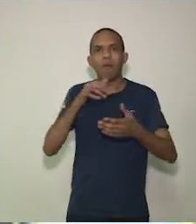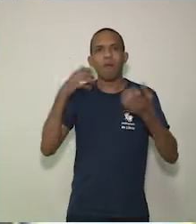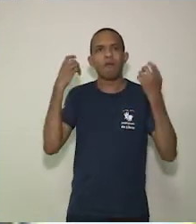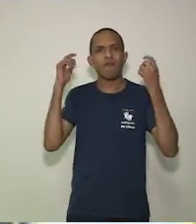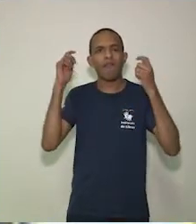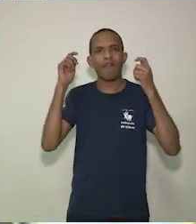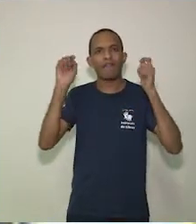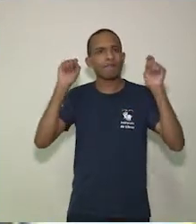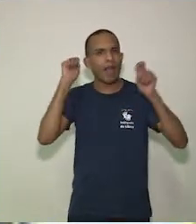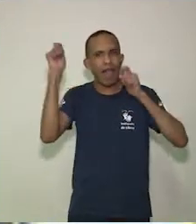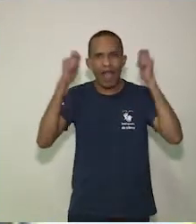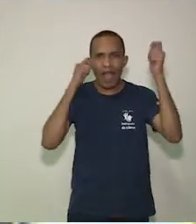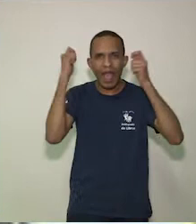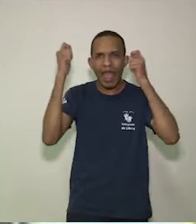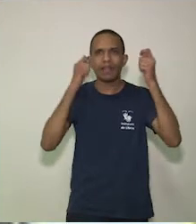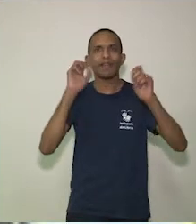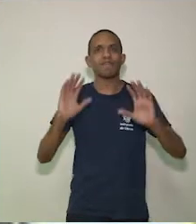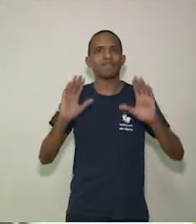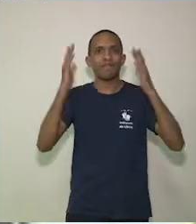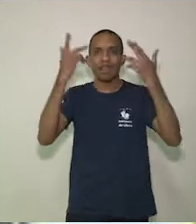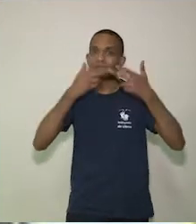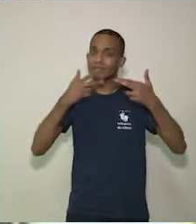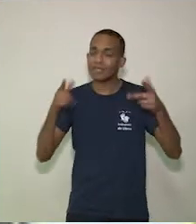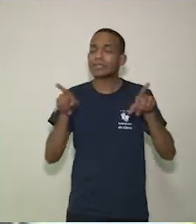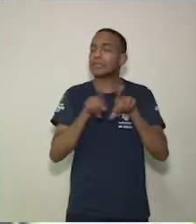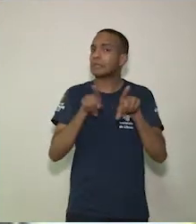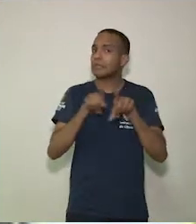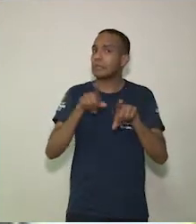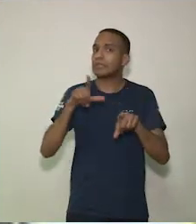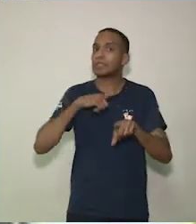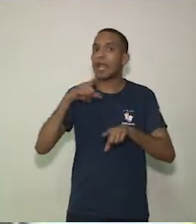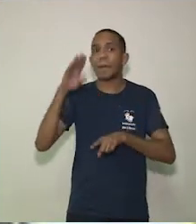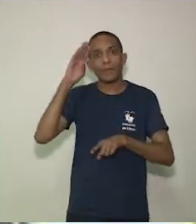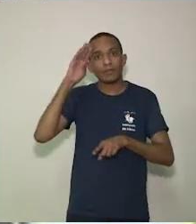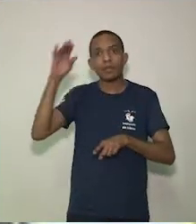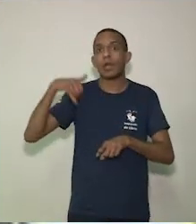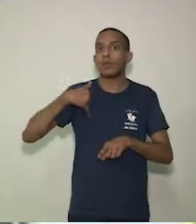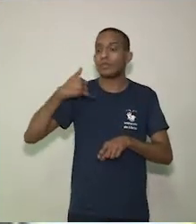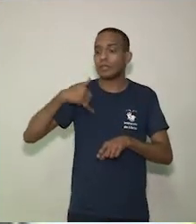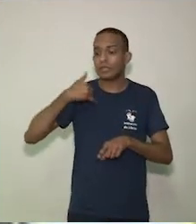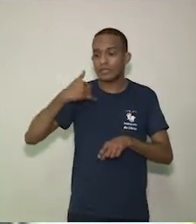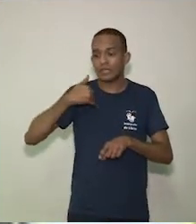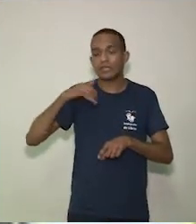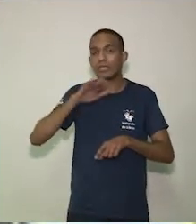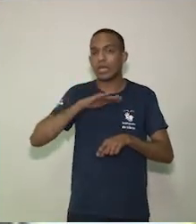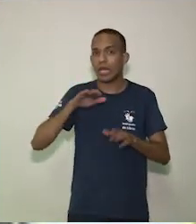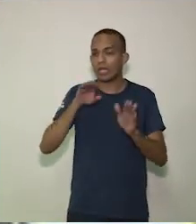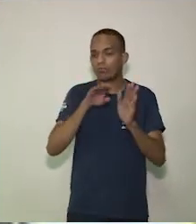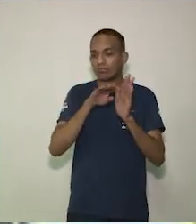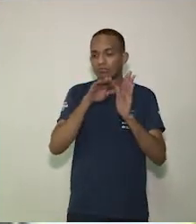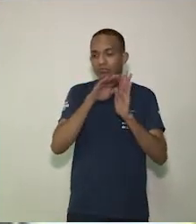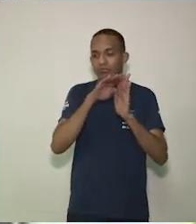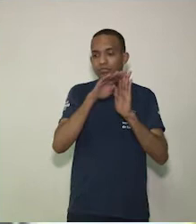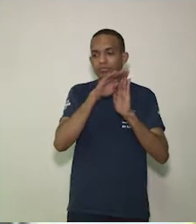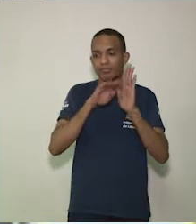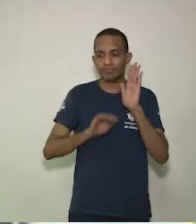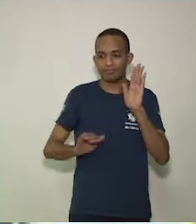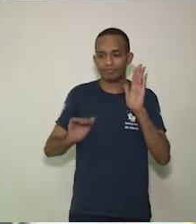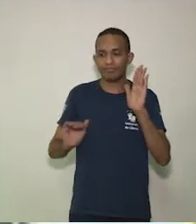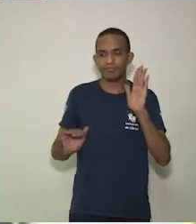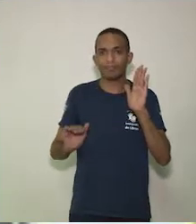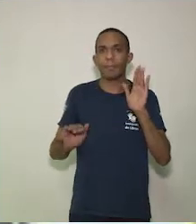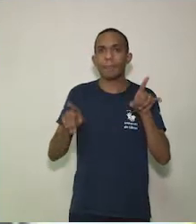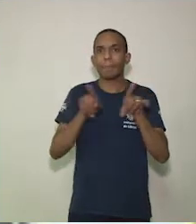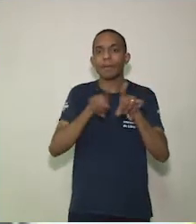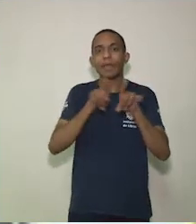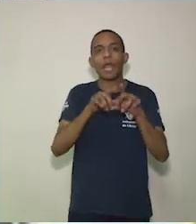festas irregulares. Claro que aqui tem também a principal faixa etária que tem saído de casa para poder trabalhar,